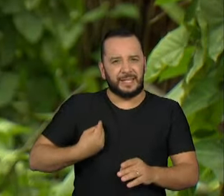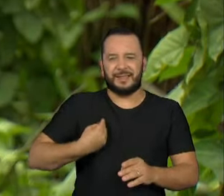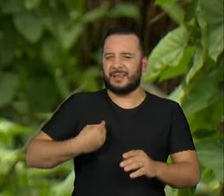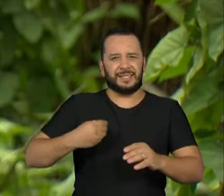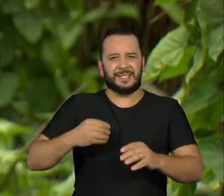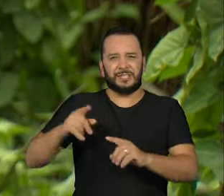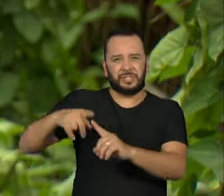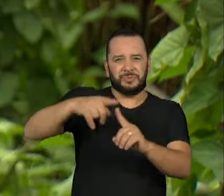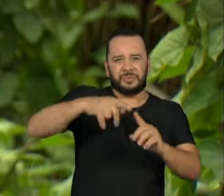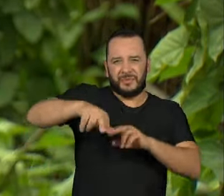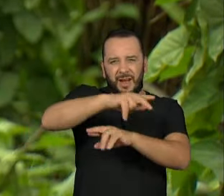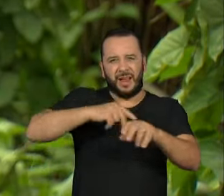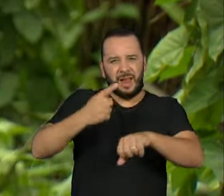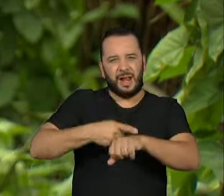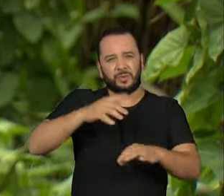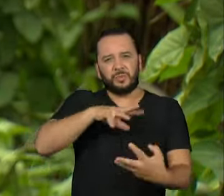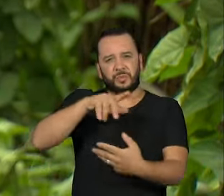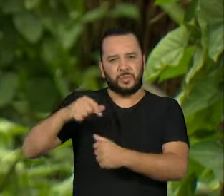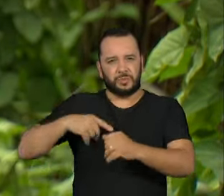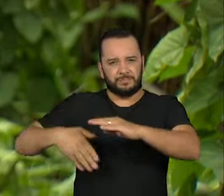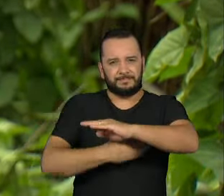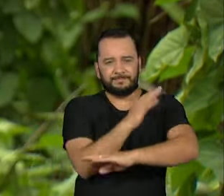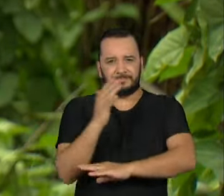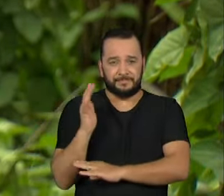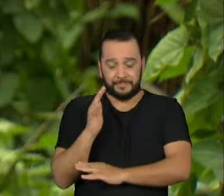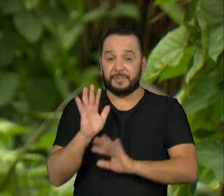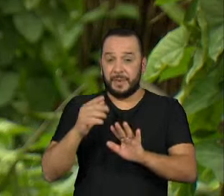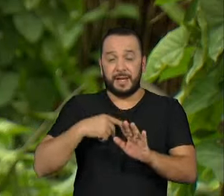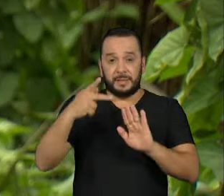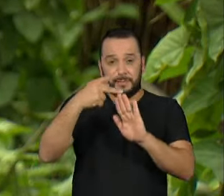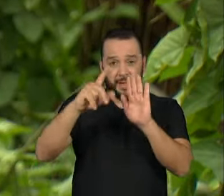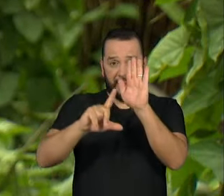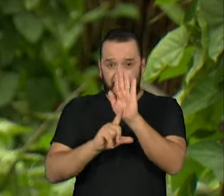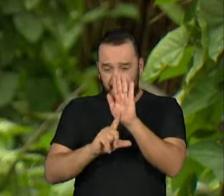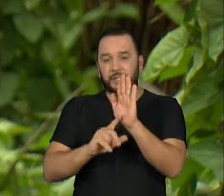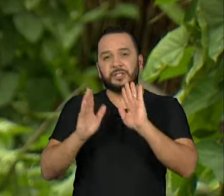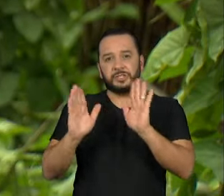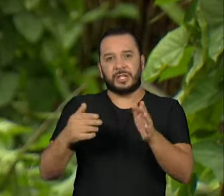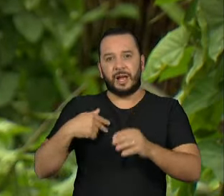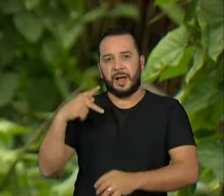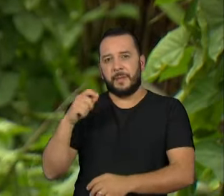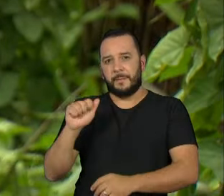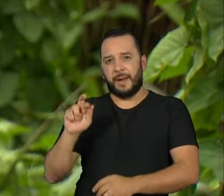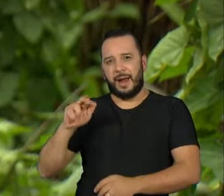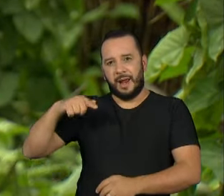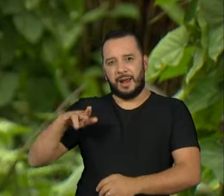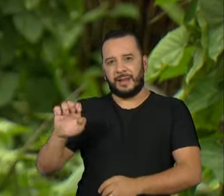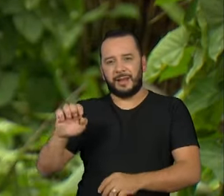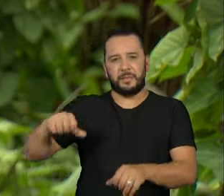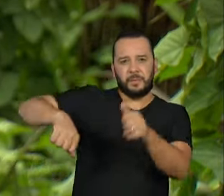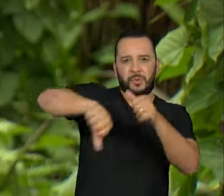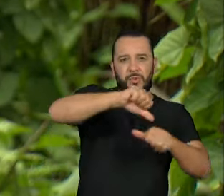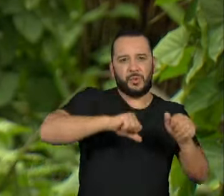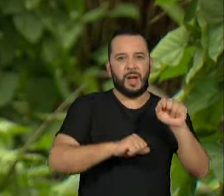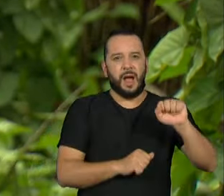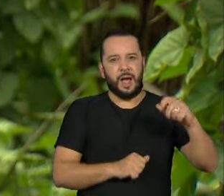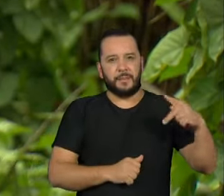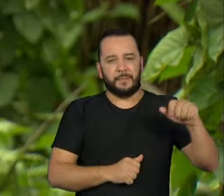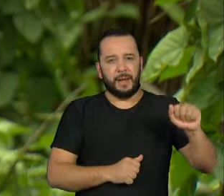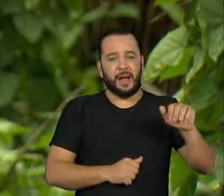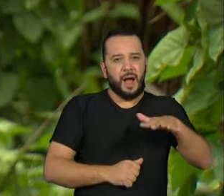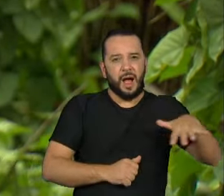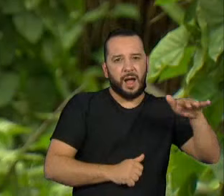lei pode alterar a categoria da unidade de conservação de parque para APA, Área de Proteção Ambiental. E essa mudança